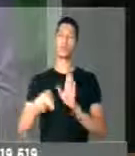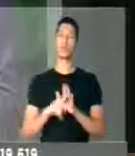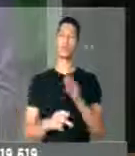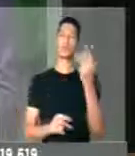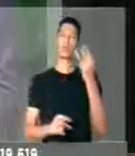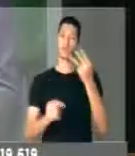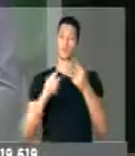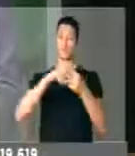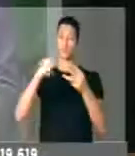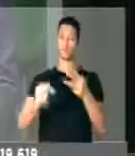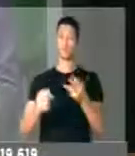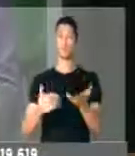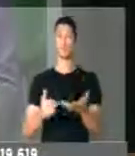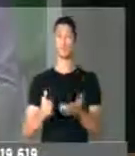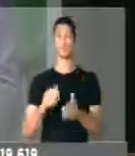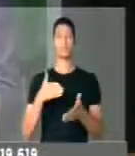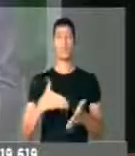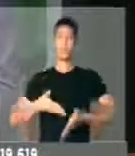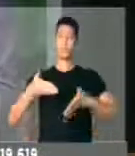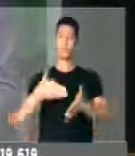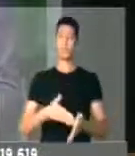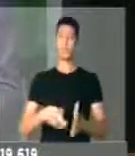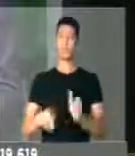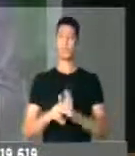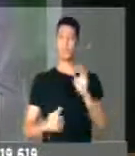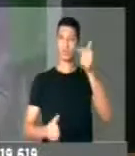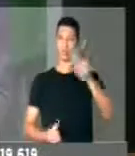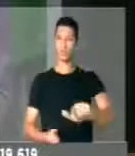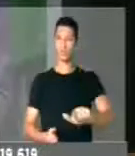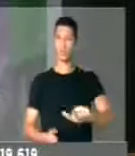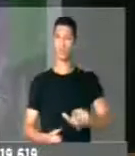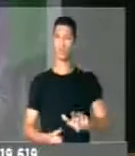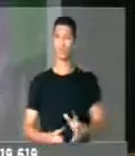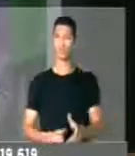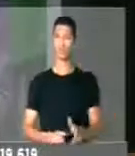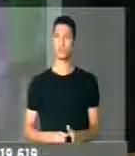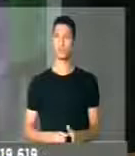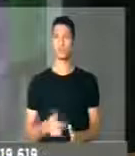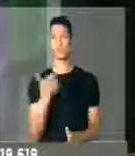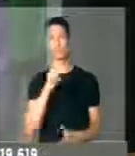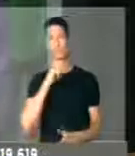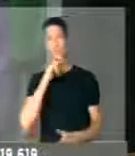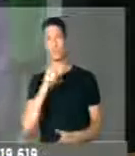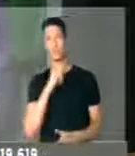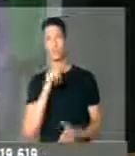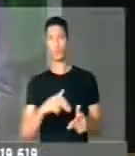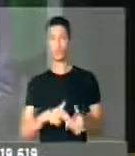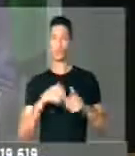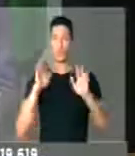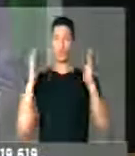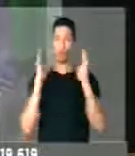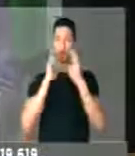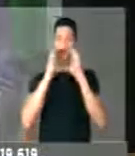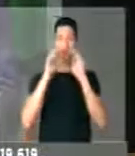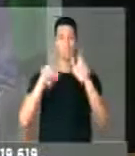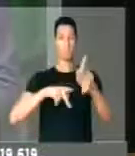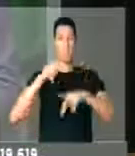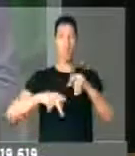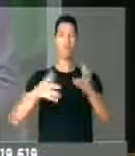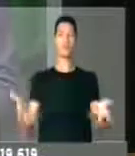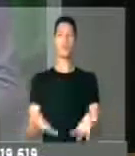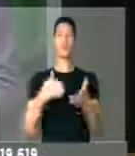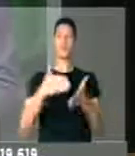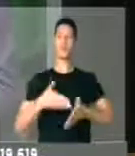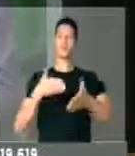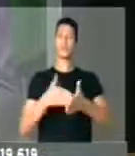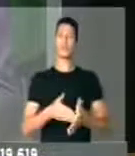3º mandato, enfrenta, novamente, sem dúvida, aclamado pelo povo, enfrenta